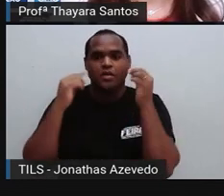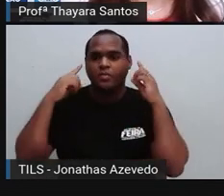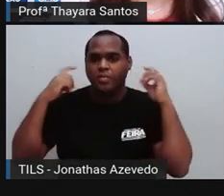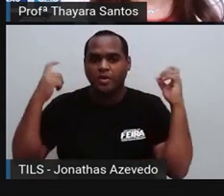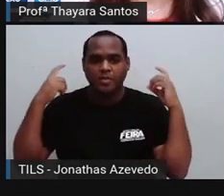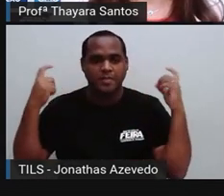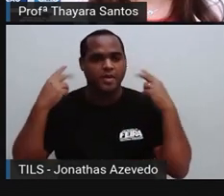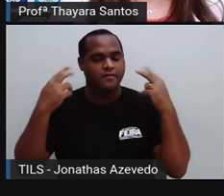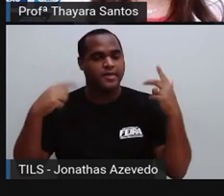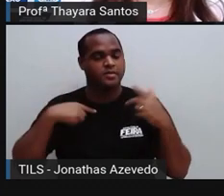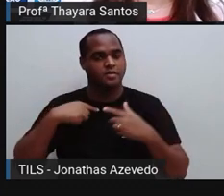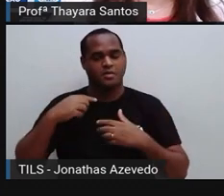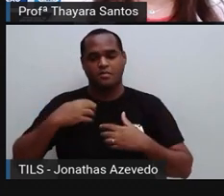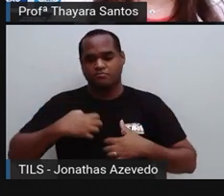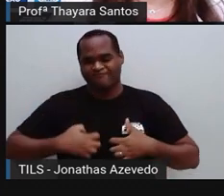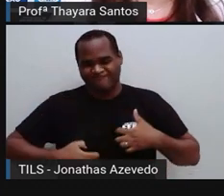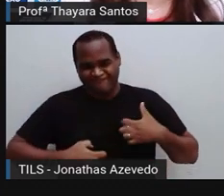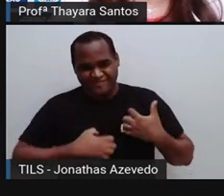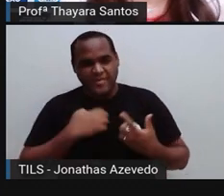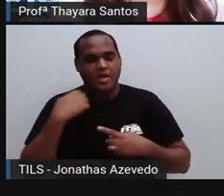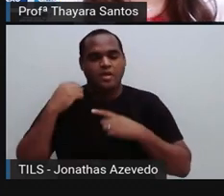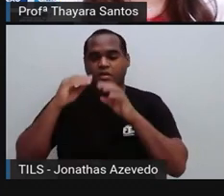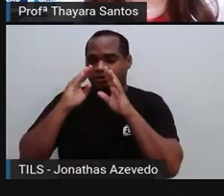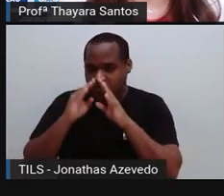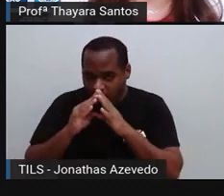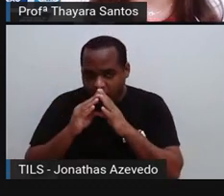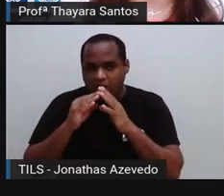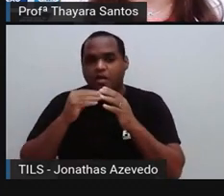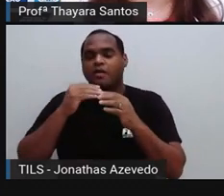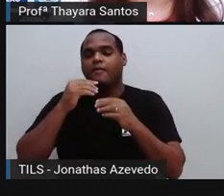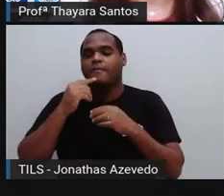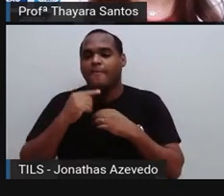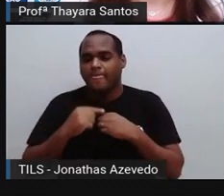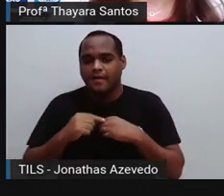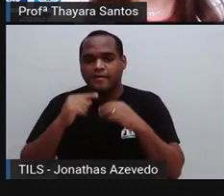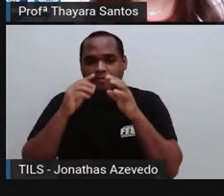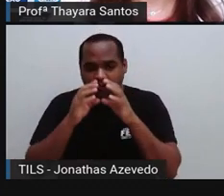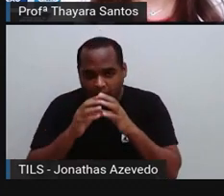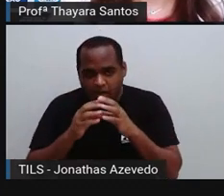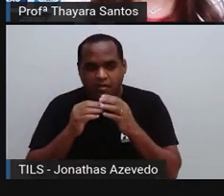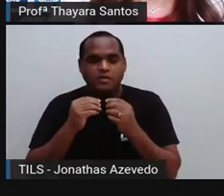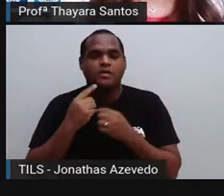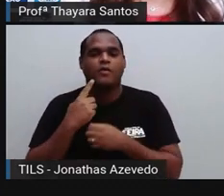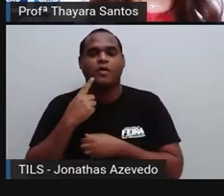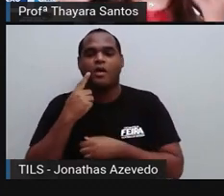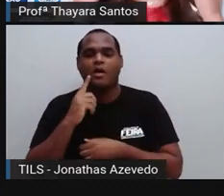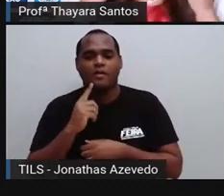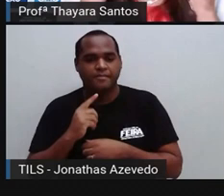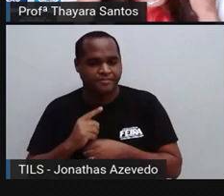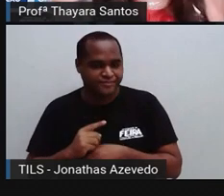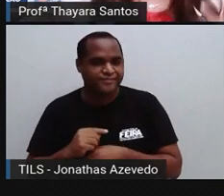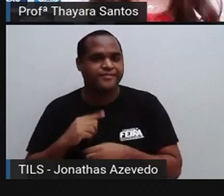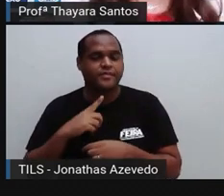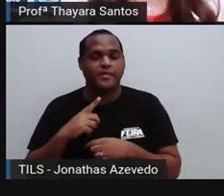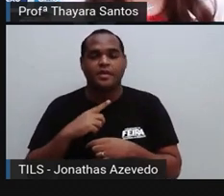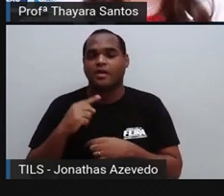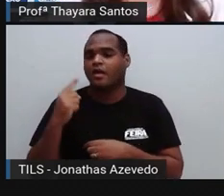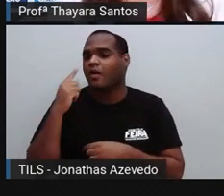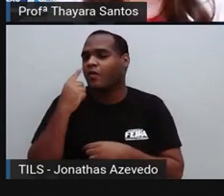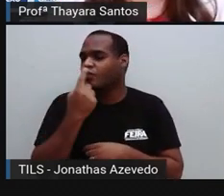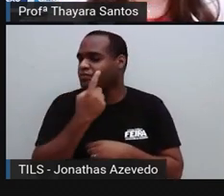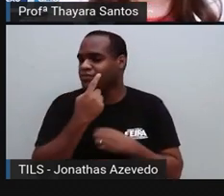auditivas, náuseas, espirro, tosse, salivação excessiva e o rosto começa a